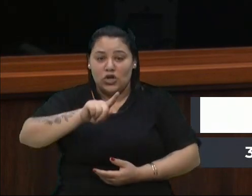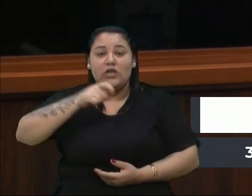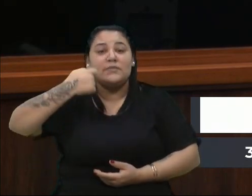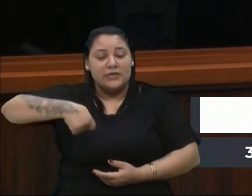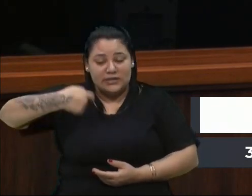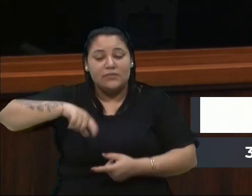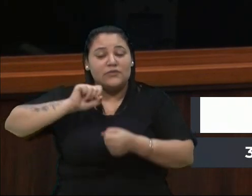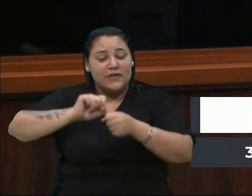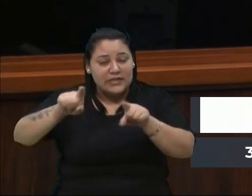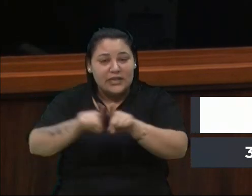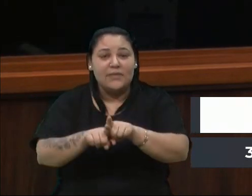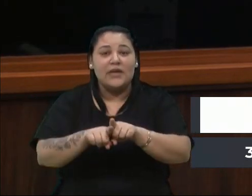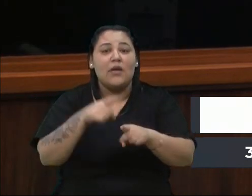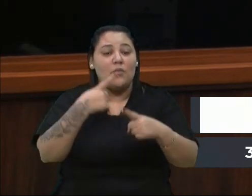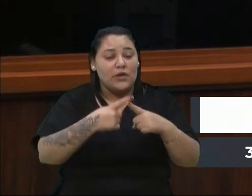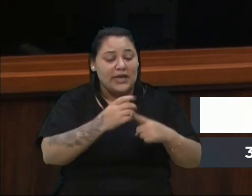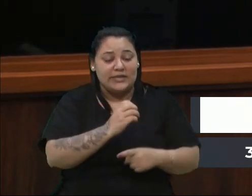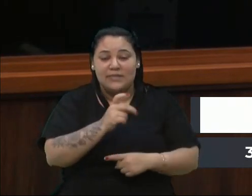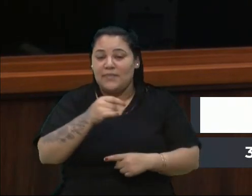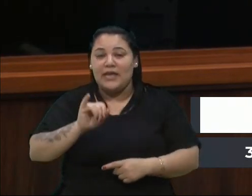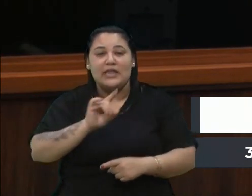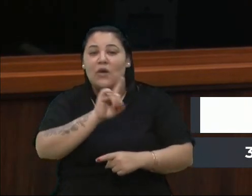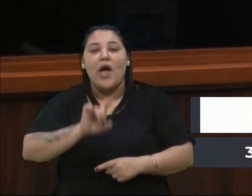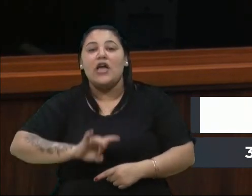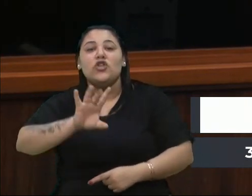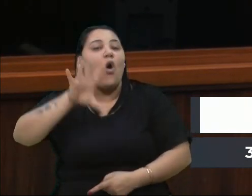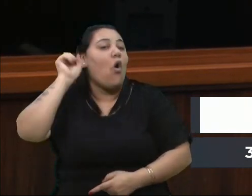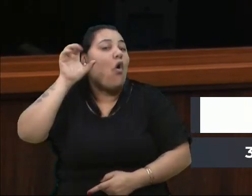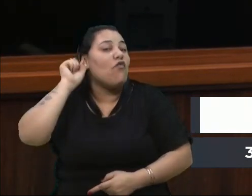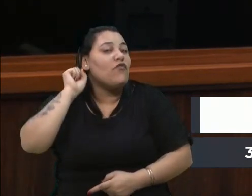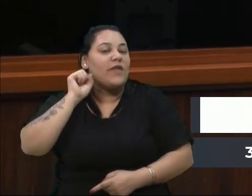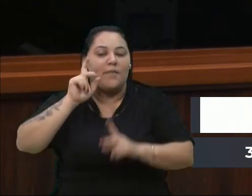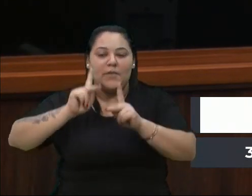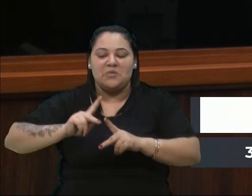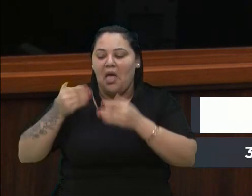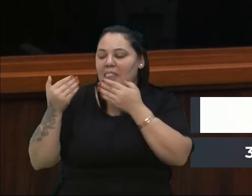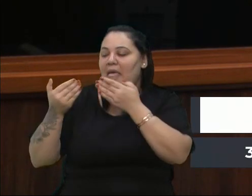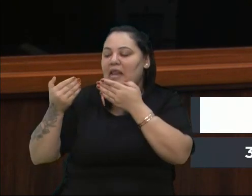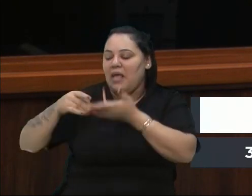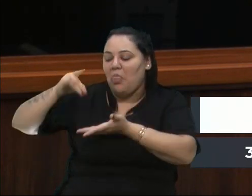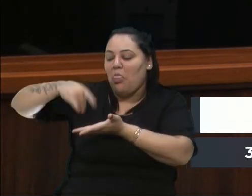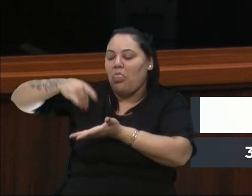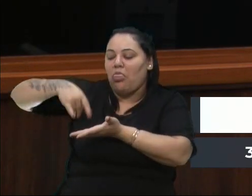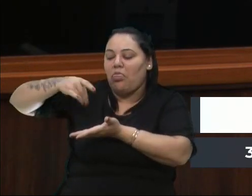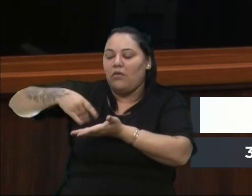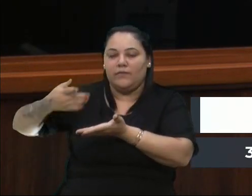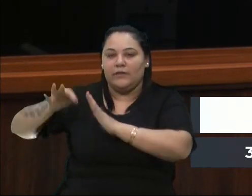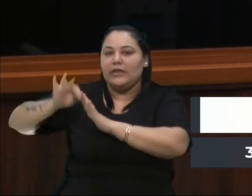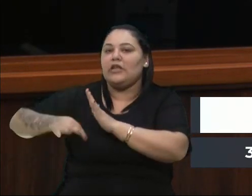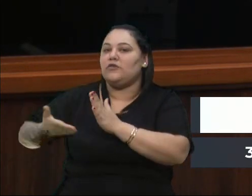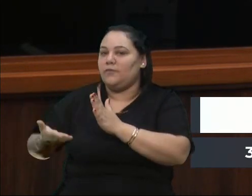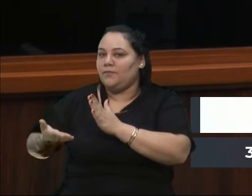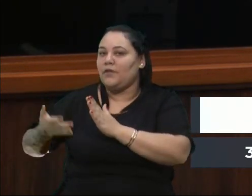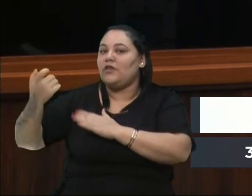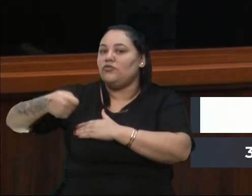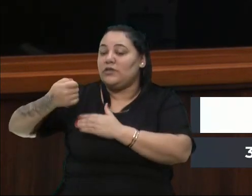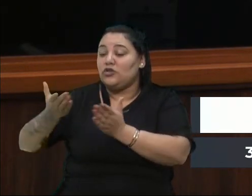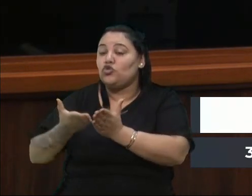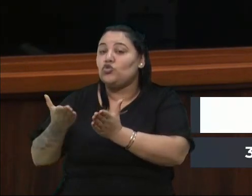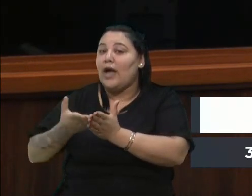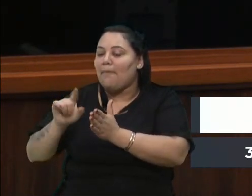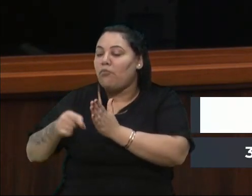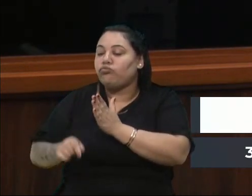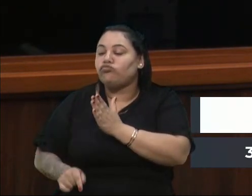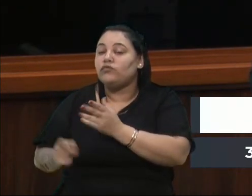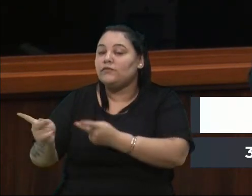fazer. Porque a CPI não é só ouvir as pessoas e analisar os documentos naquele momento. A gente estuda, a